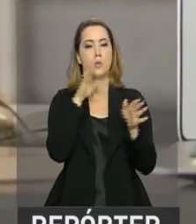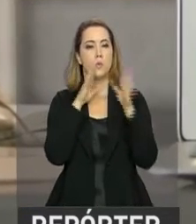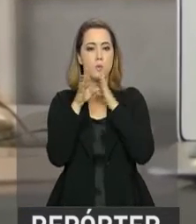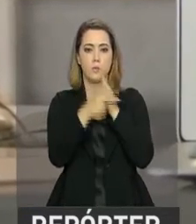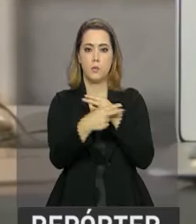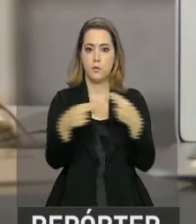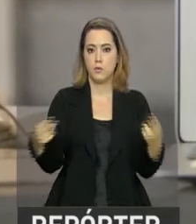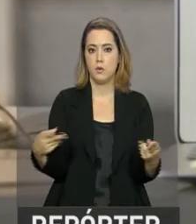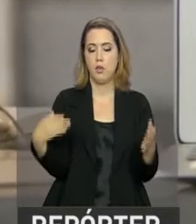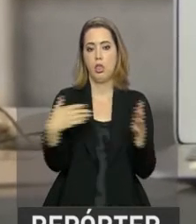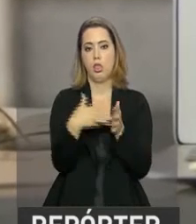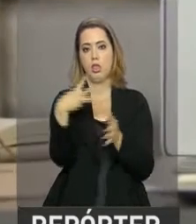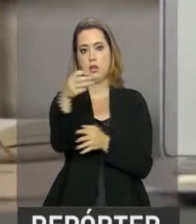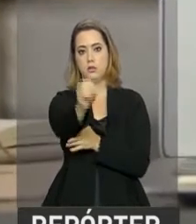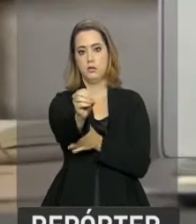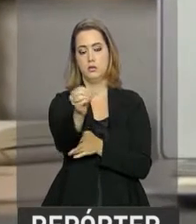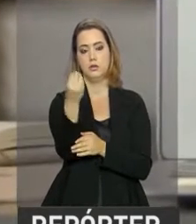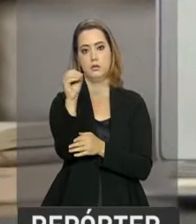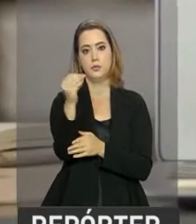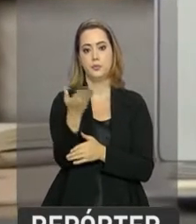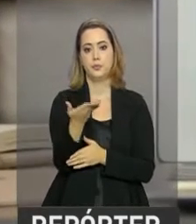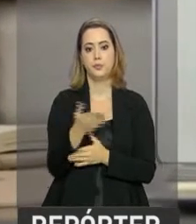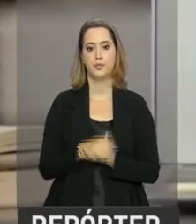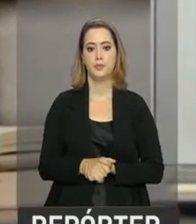até o dia 30 de outubro